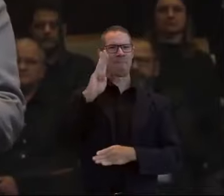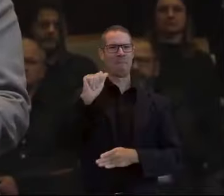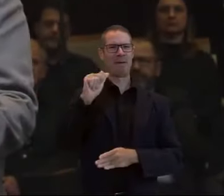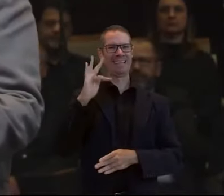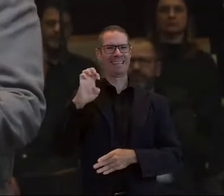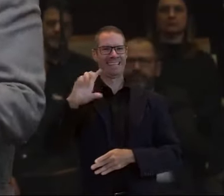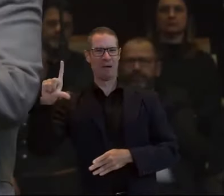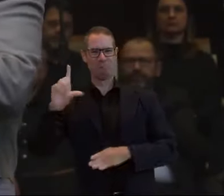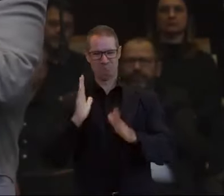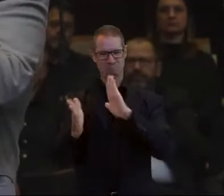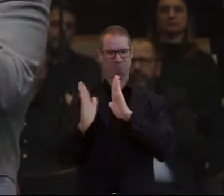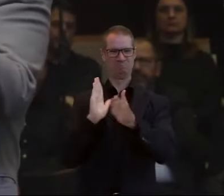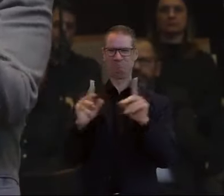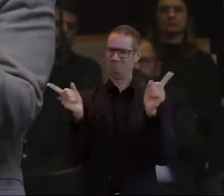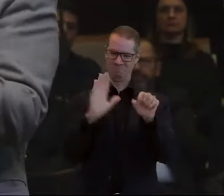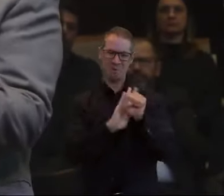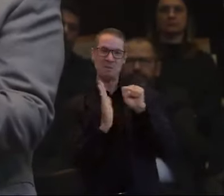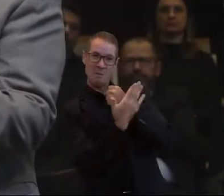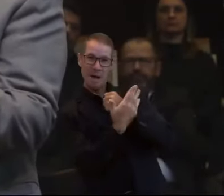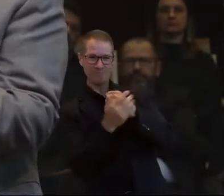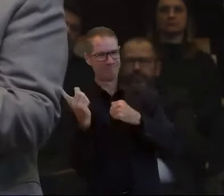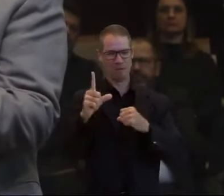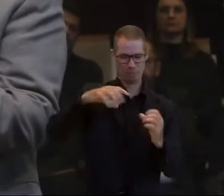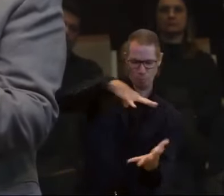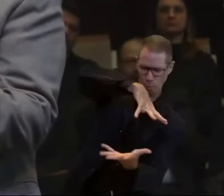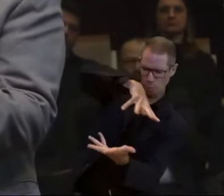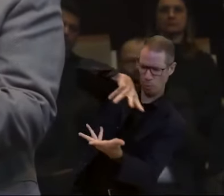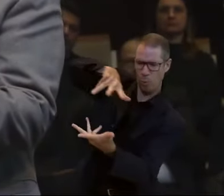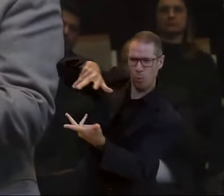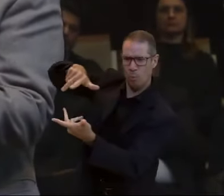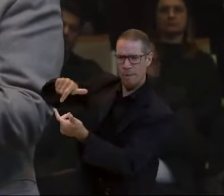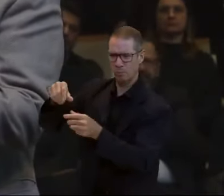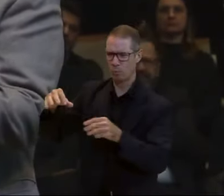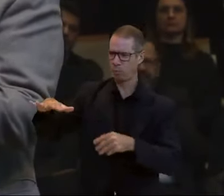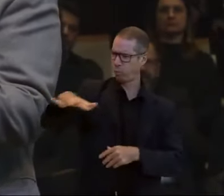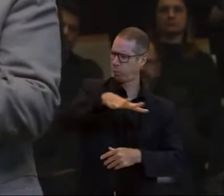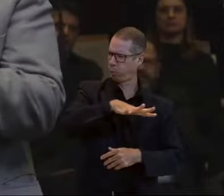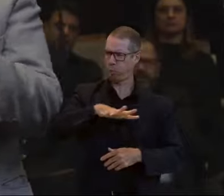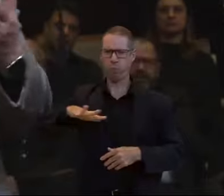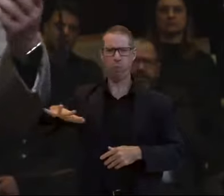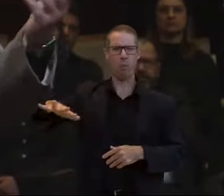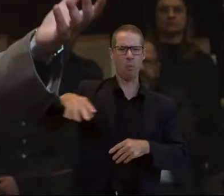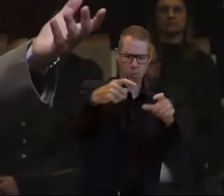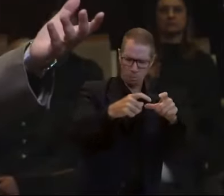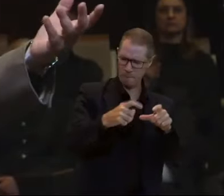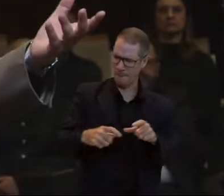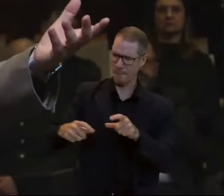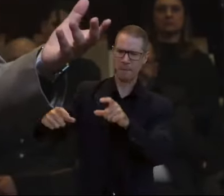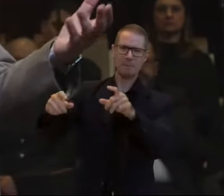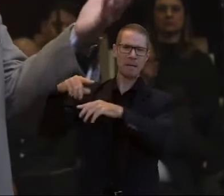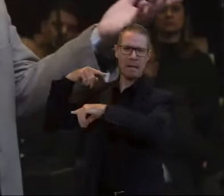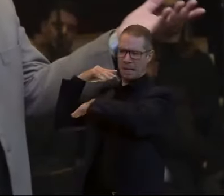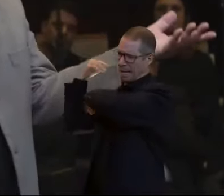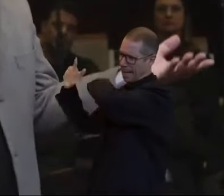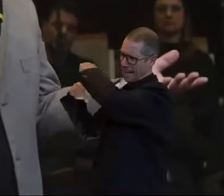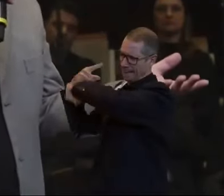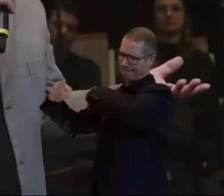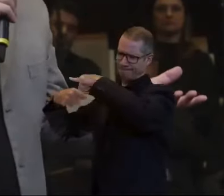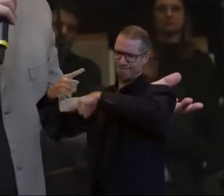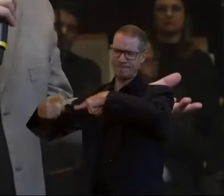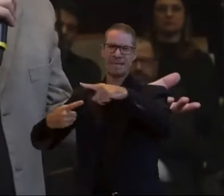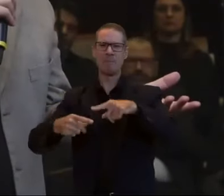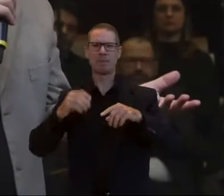está em todos os lugares da terra, e ela está em todas as épocas onde o Evangelho